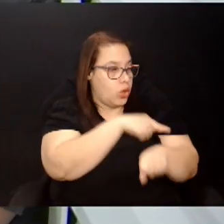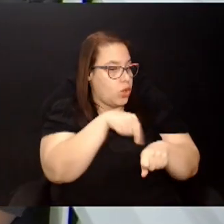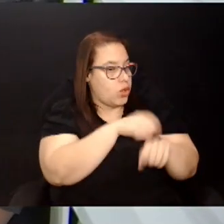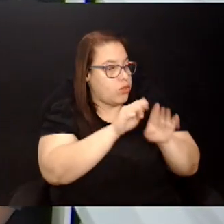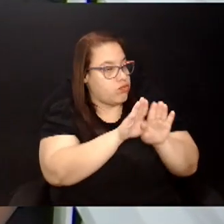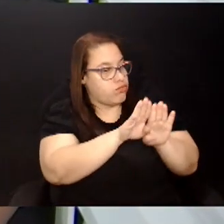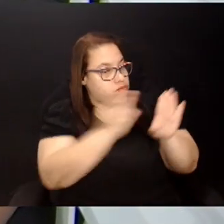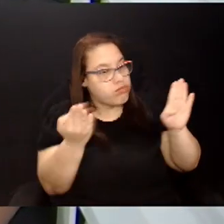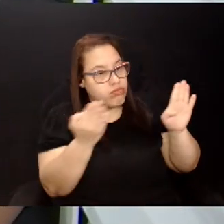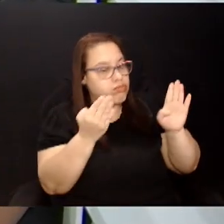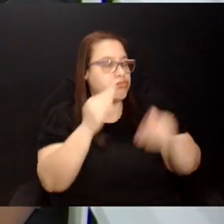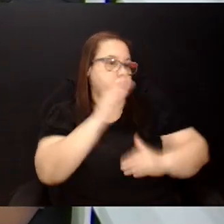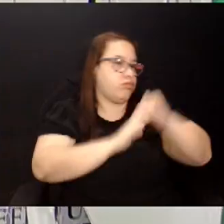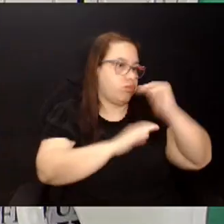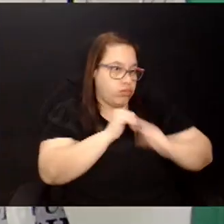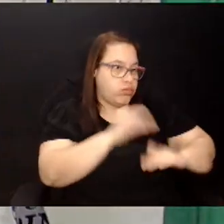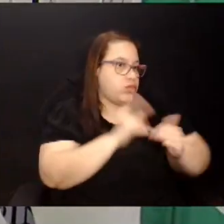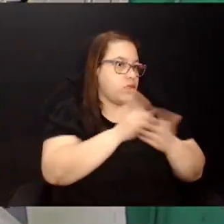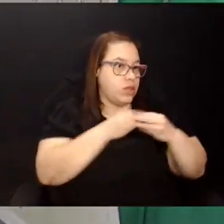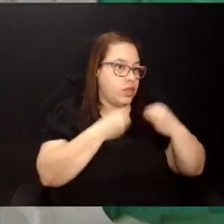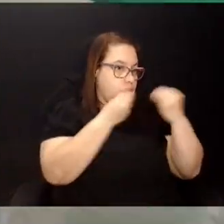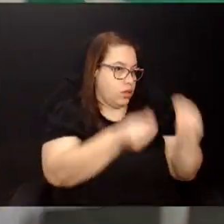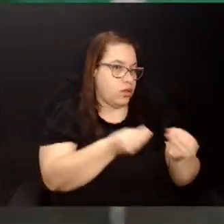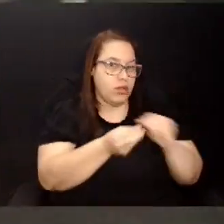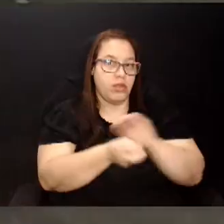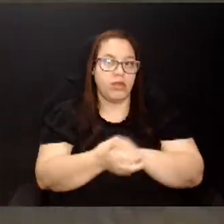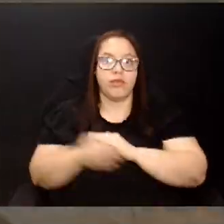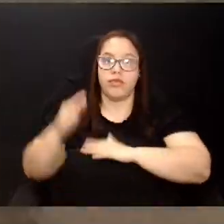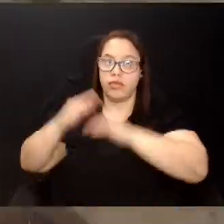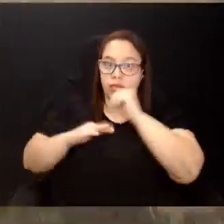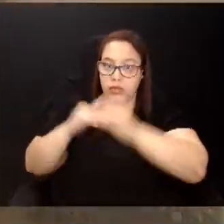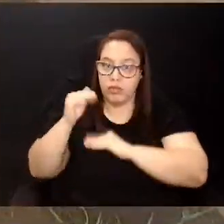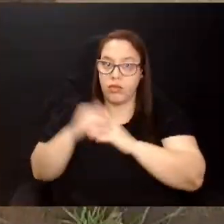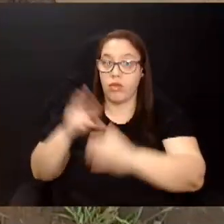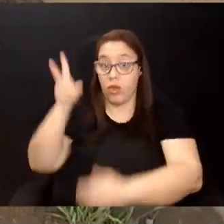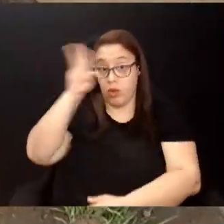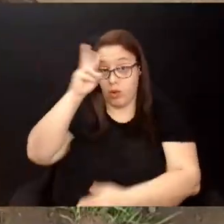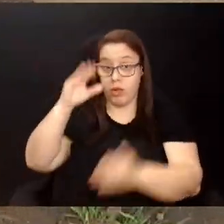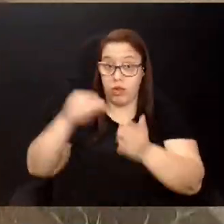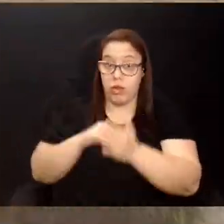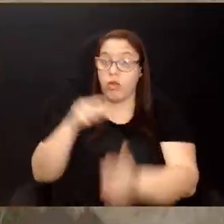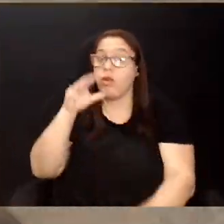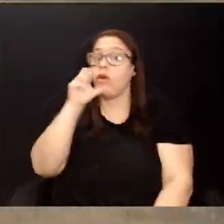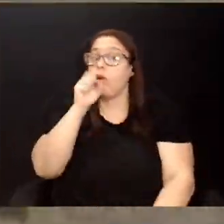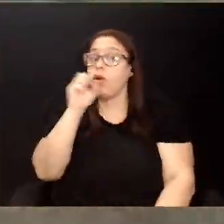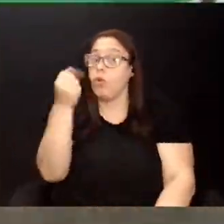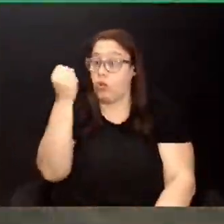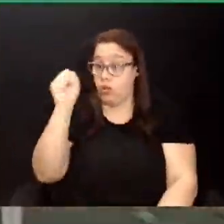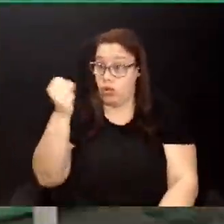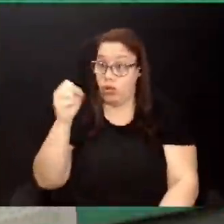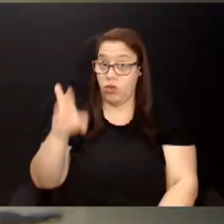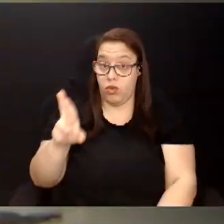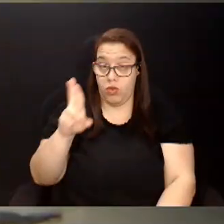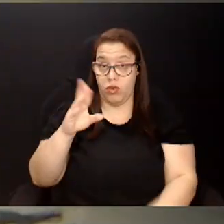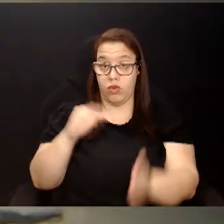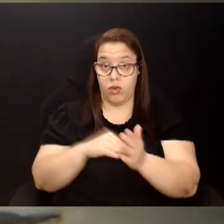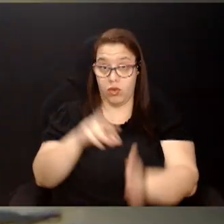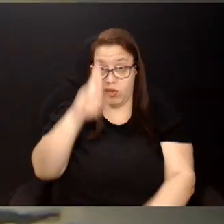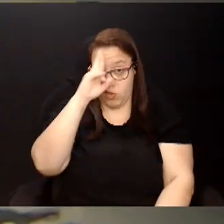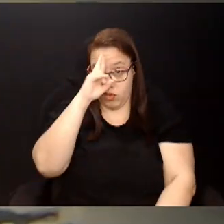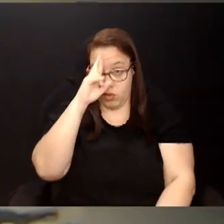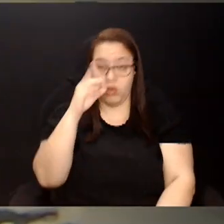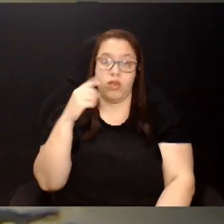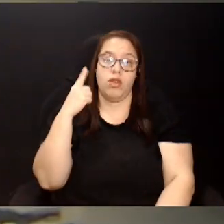esses serviços estão sendo oferecidos? Esses serviços são de segunda a sábado, das 8 ao meio-dia e das 13 às 17